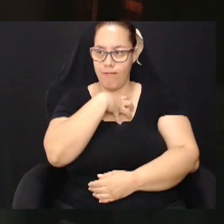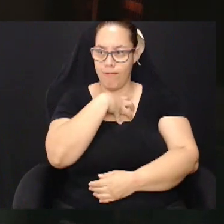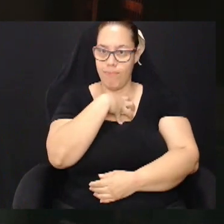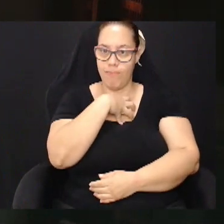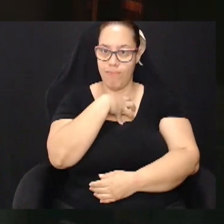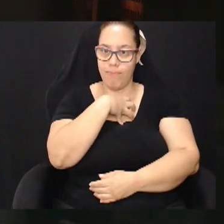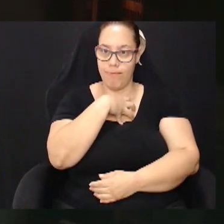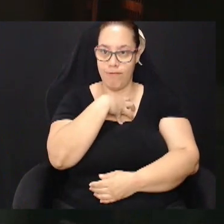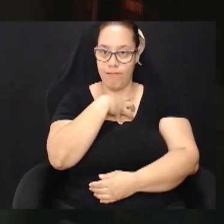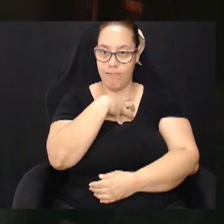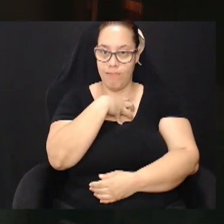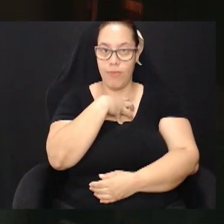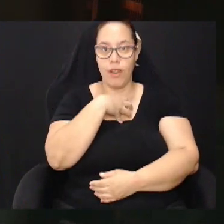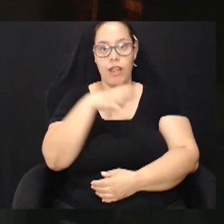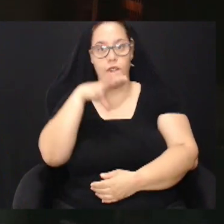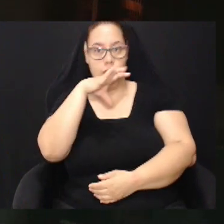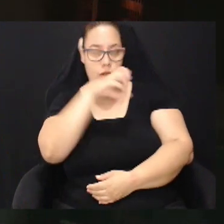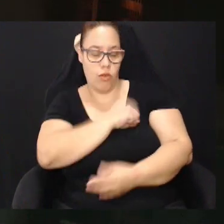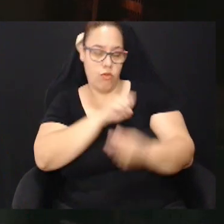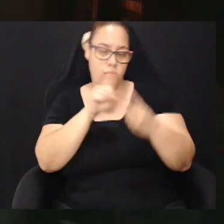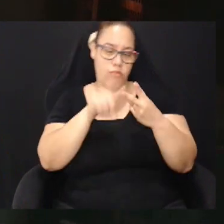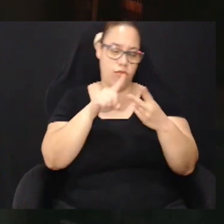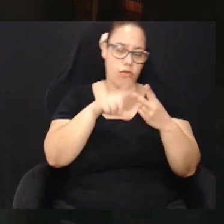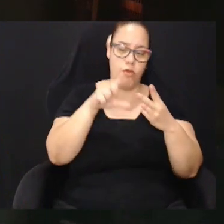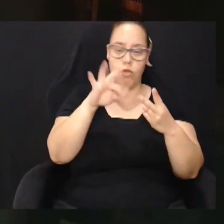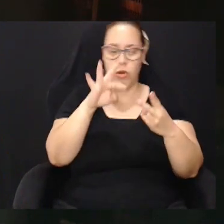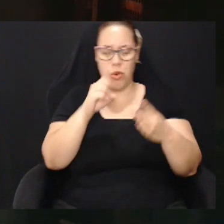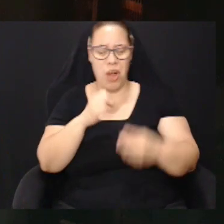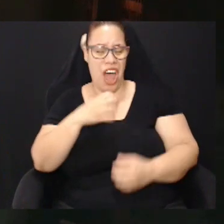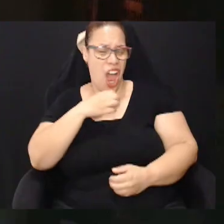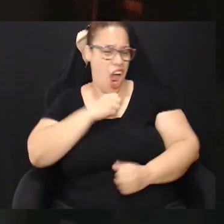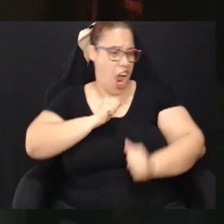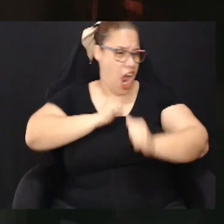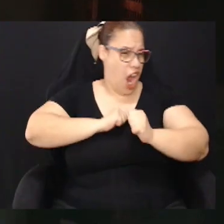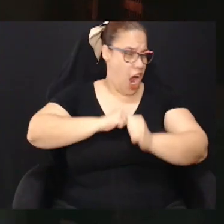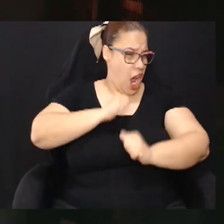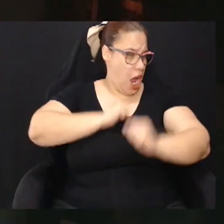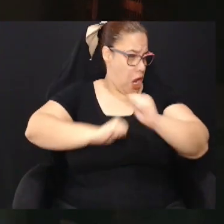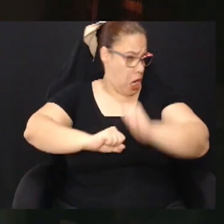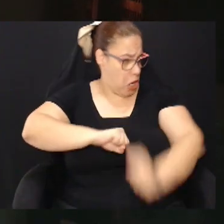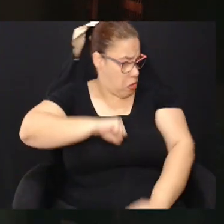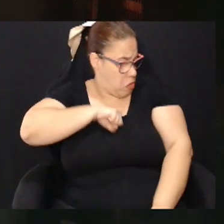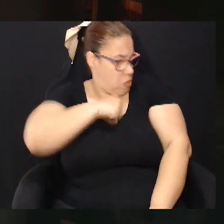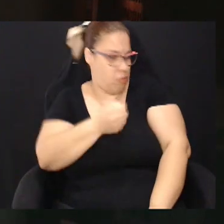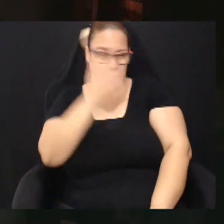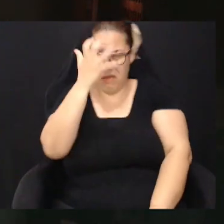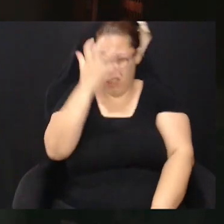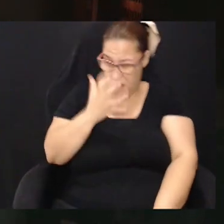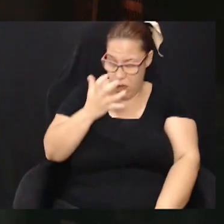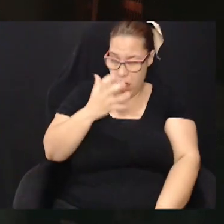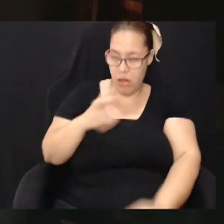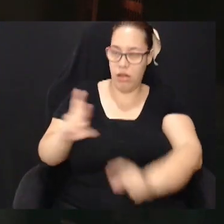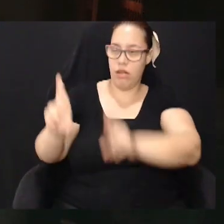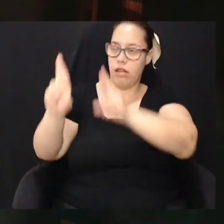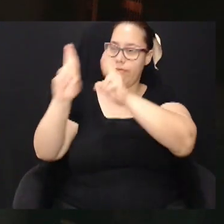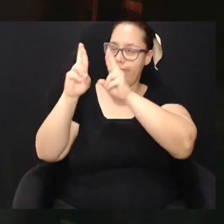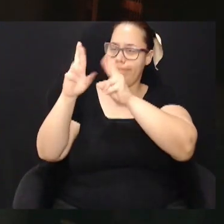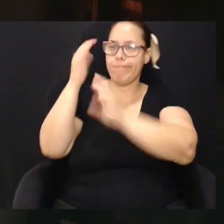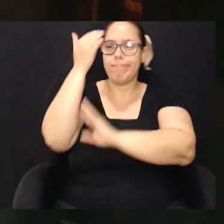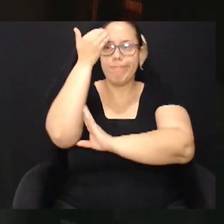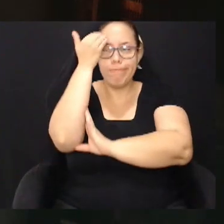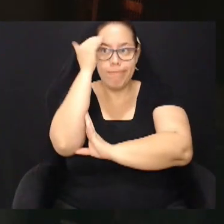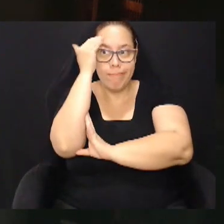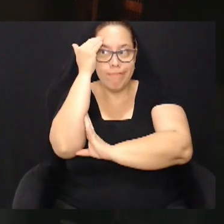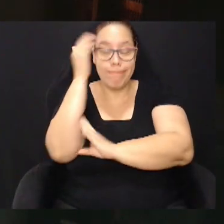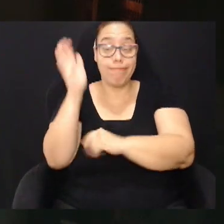seja amor, seja no luto, na raiva, na esperança. A gente precisa entender um pouquinho mais sobre como o cinema, né,